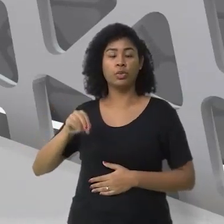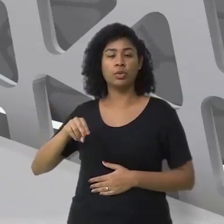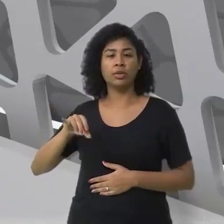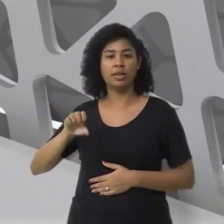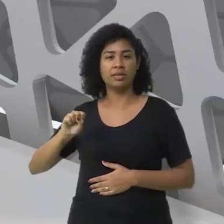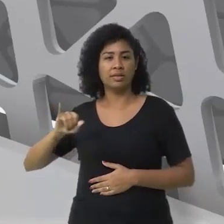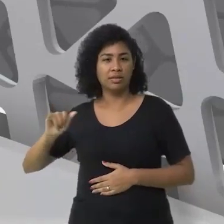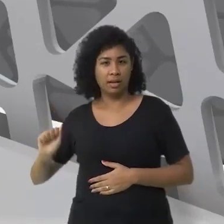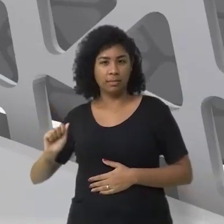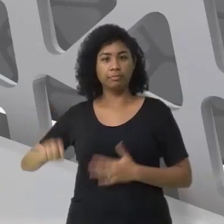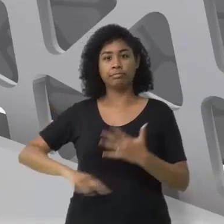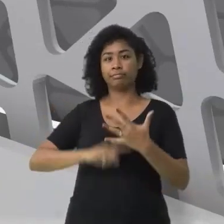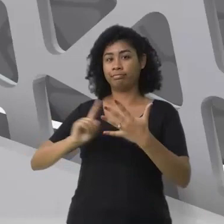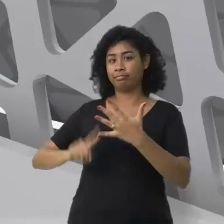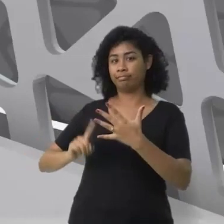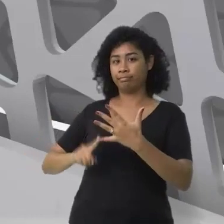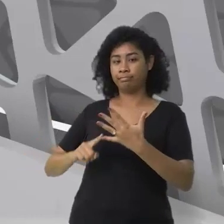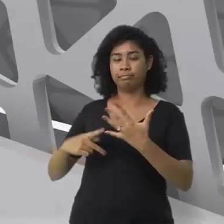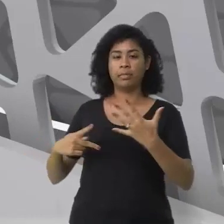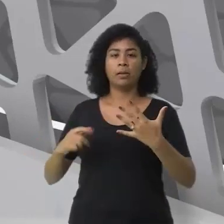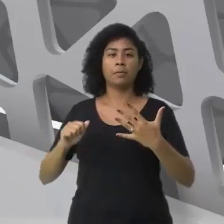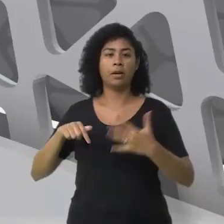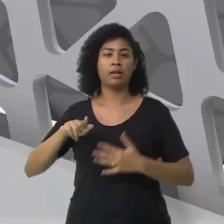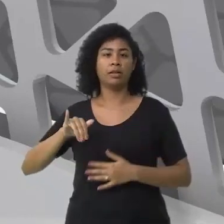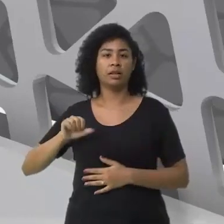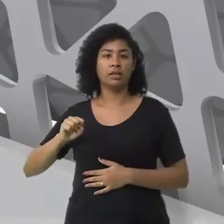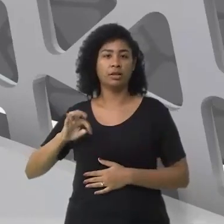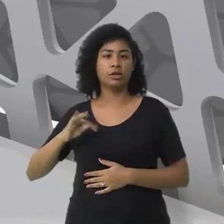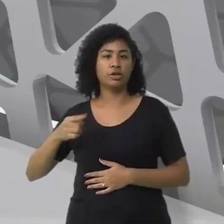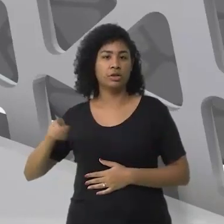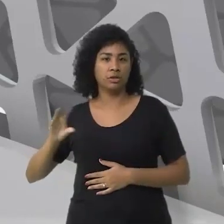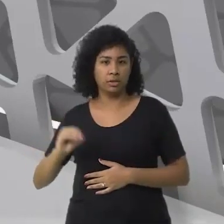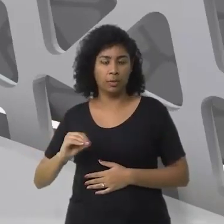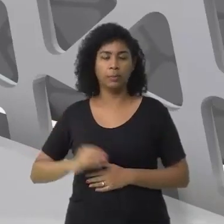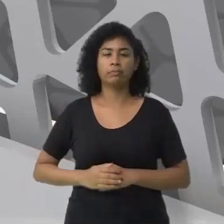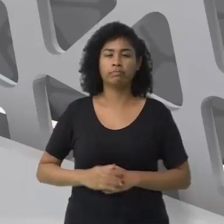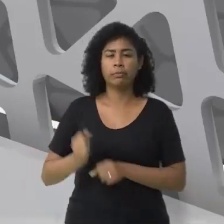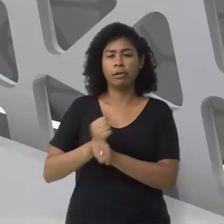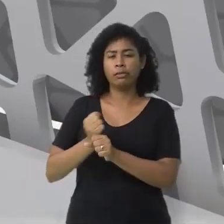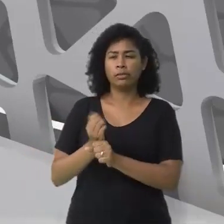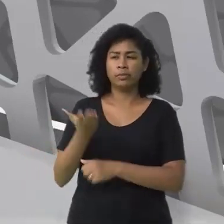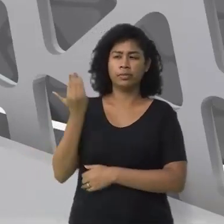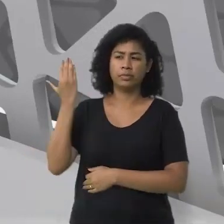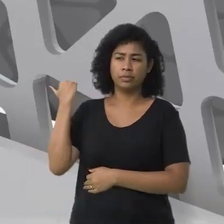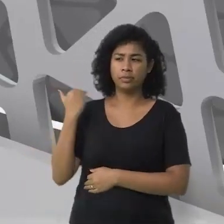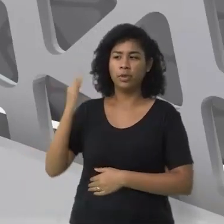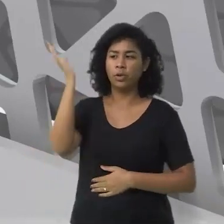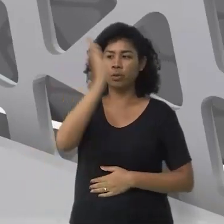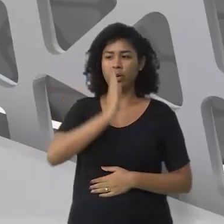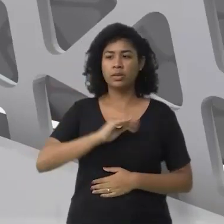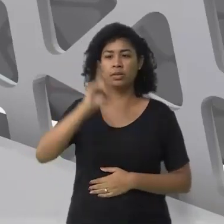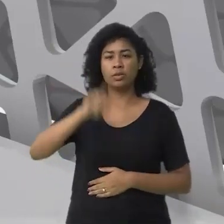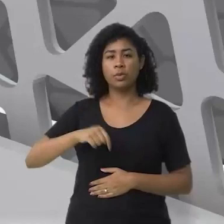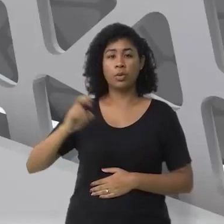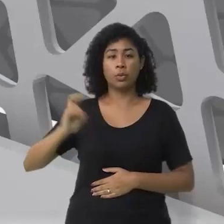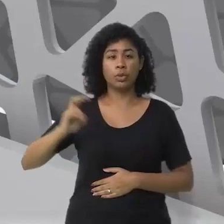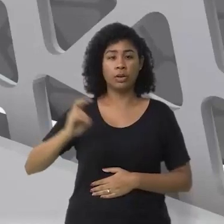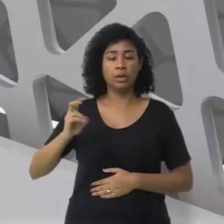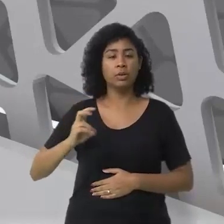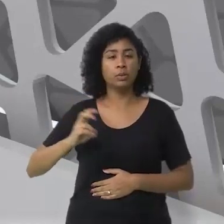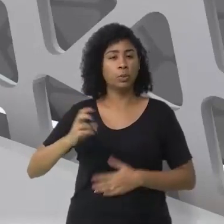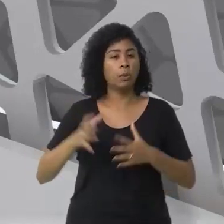o Paquistão. Até alguns anos atrás, o Brasil era o 5º maior país em relação